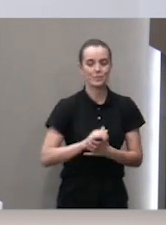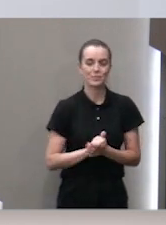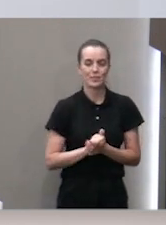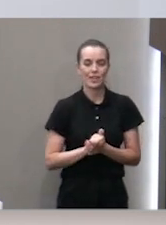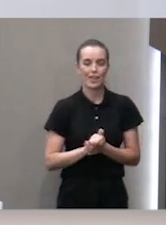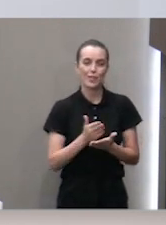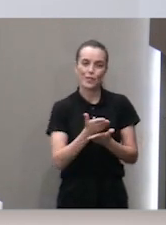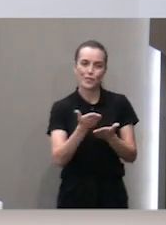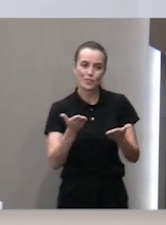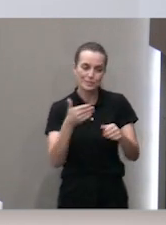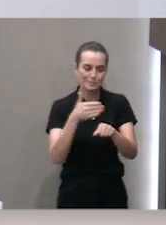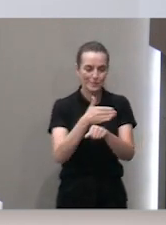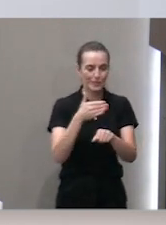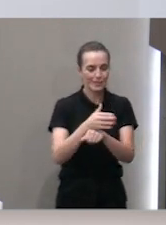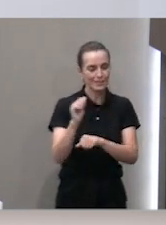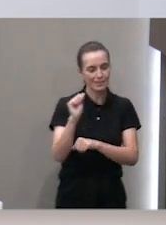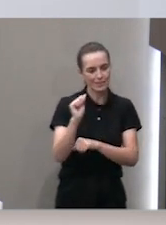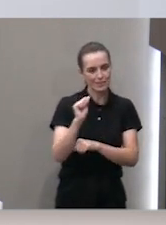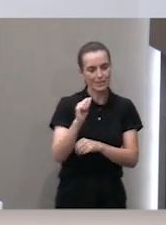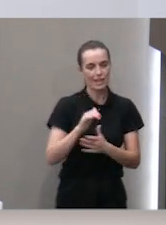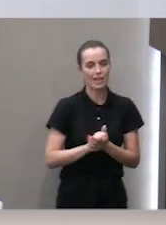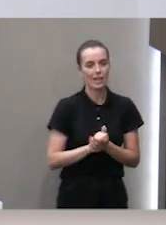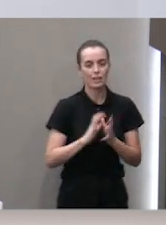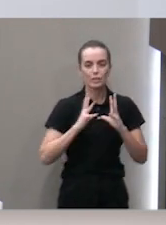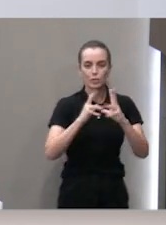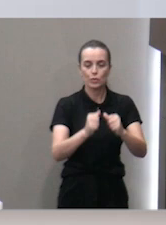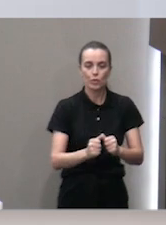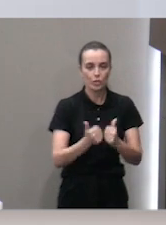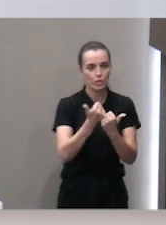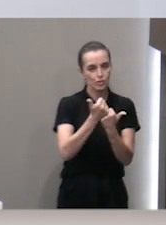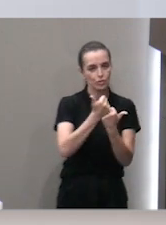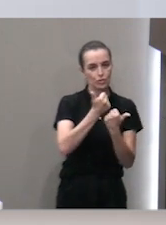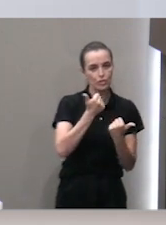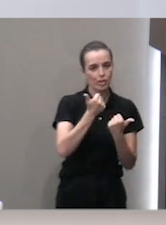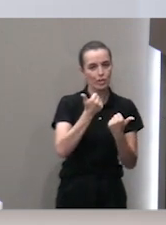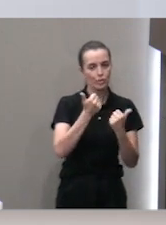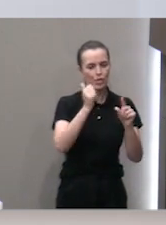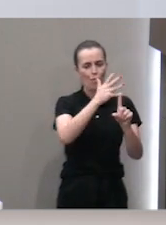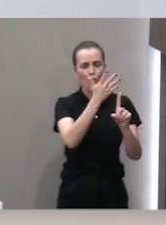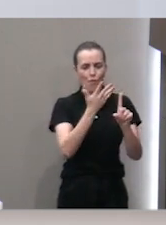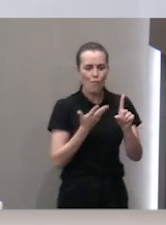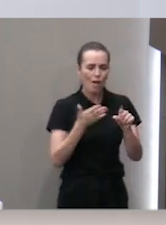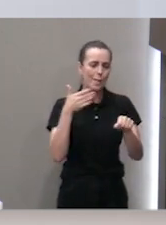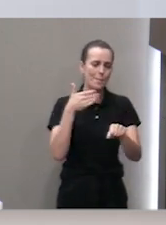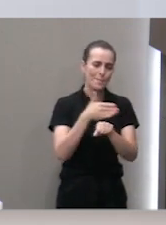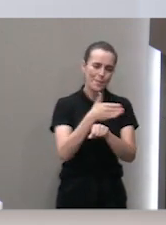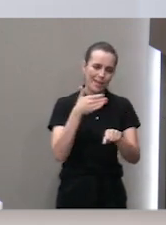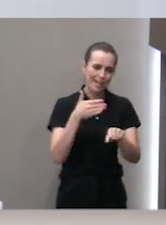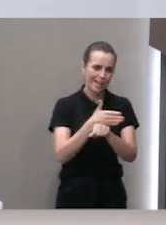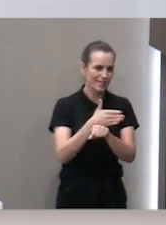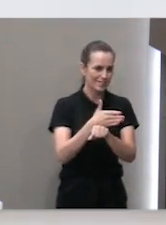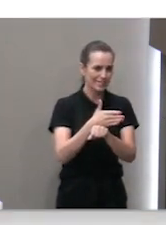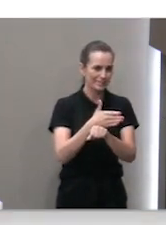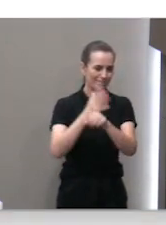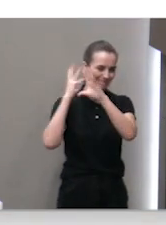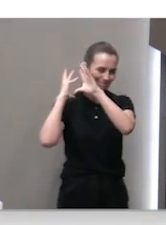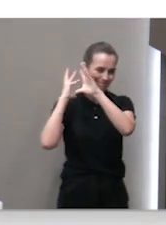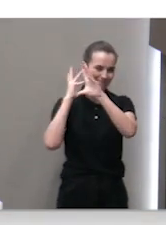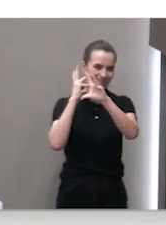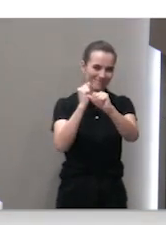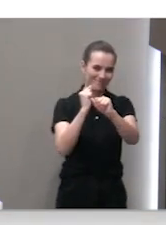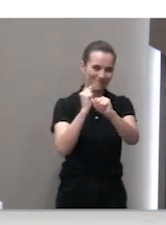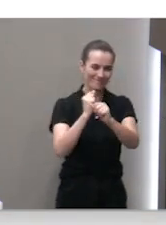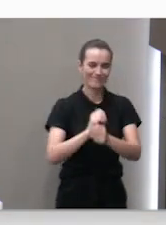servidor associado. Toda a diretoria sente-se honrada em fazer parte desta história.